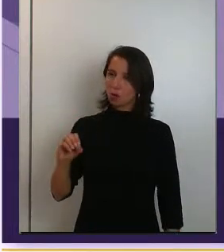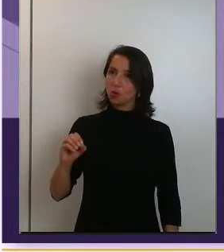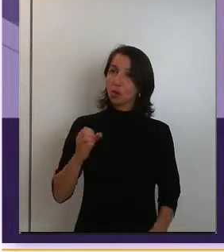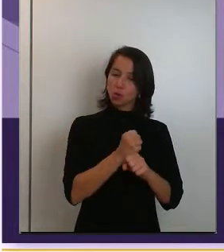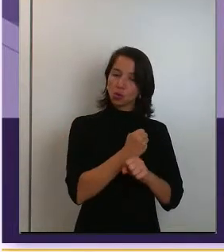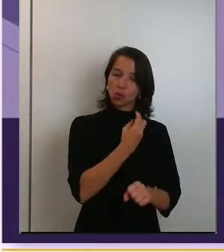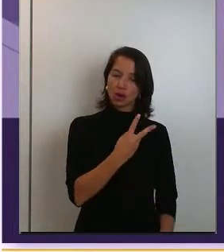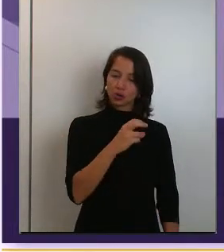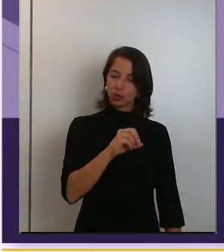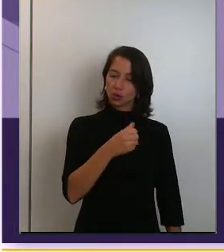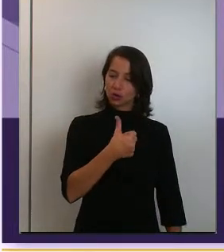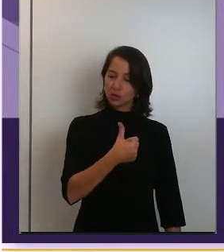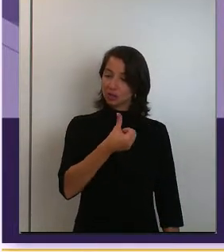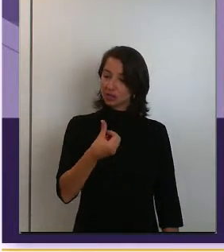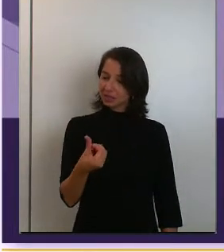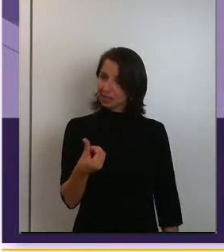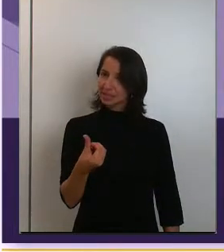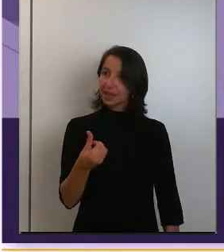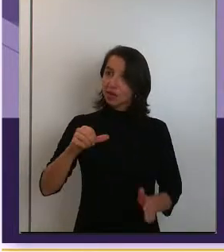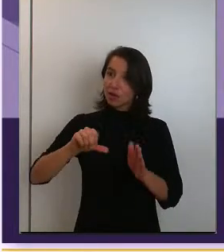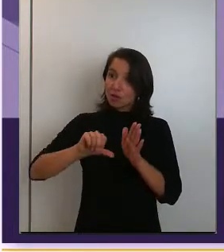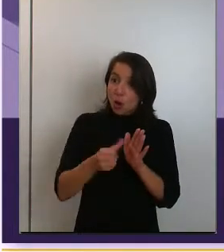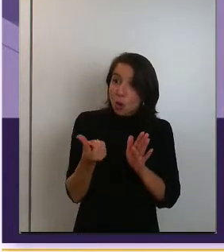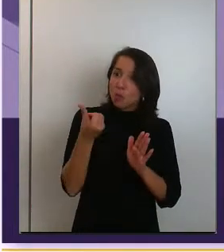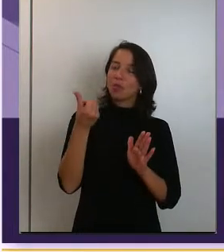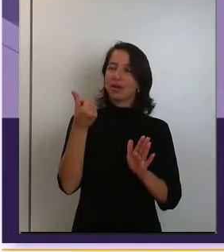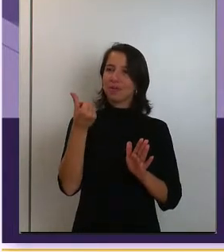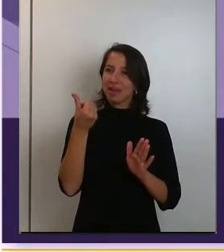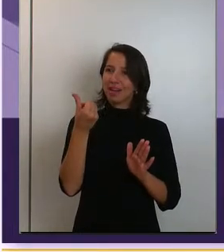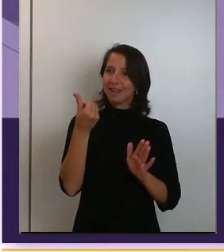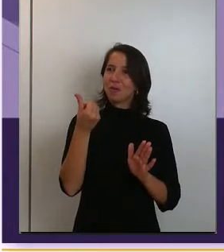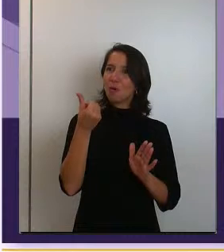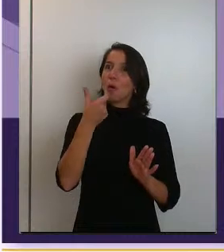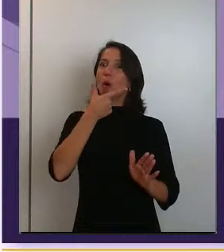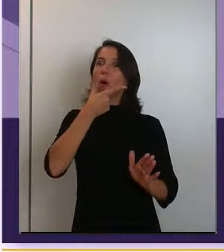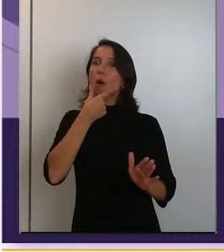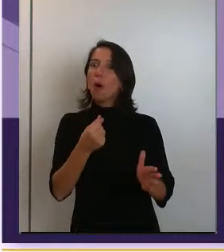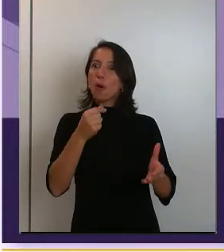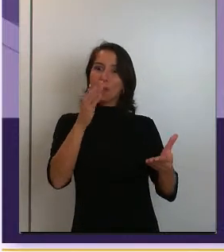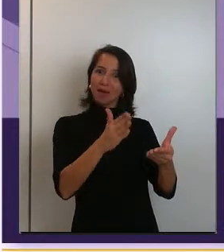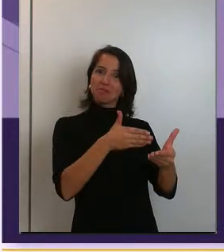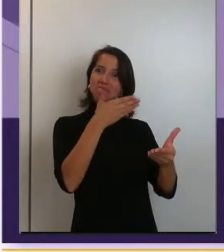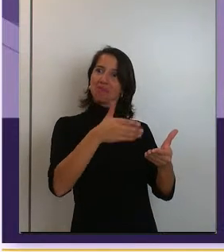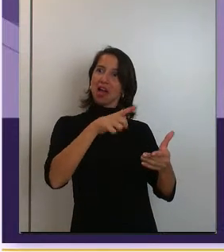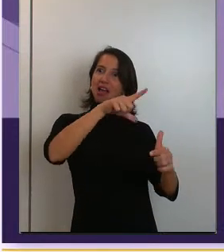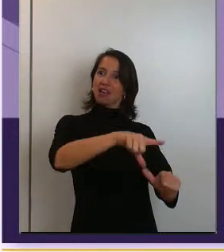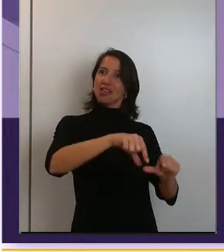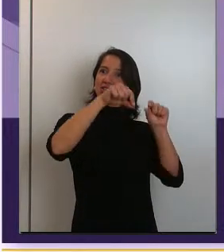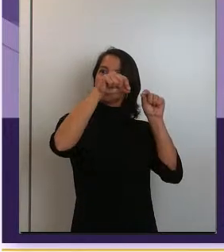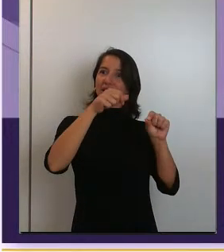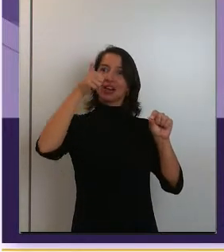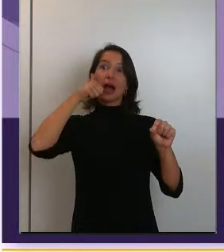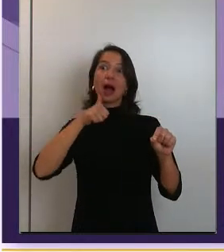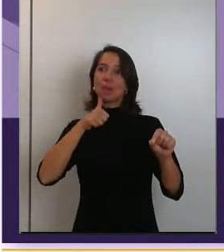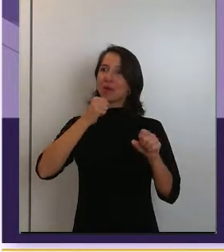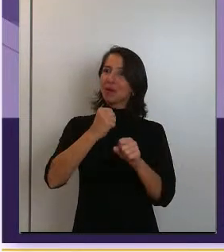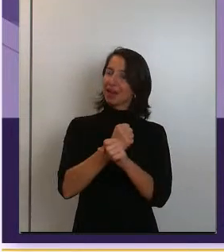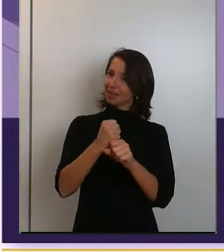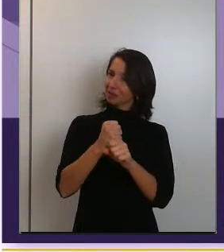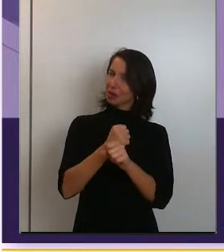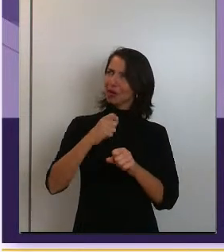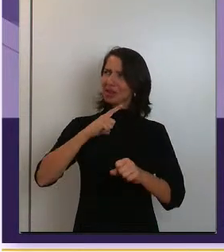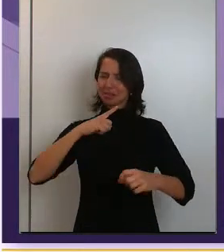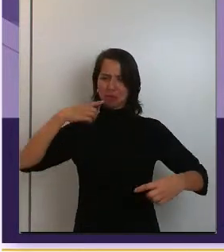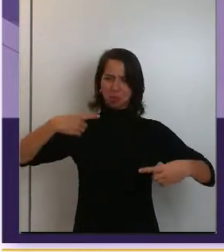primeiro homem eleito a mulher do ano por uma revista inglesa, a revista Glamour. E isso gerou, evidentemente, muitas